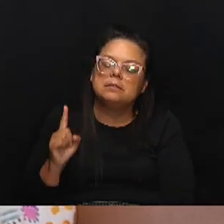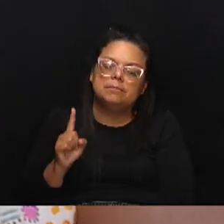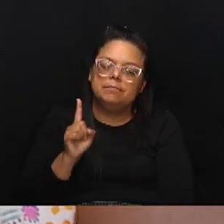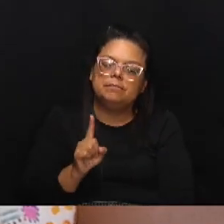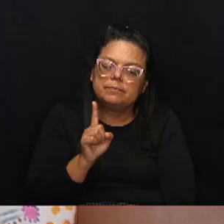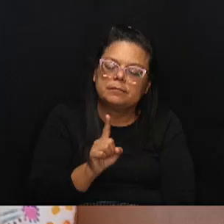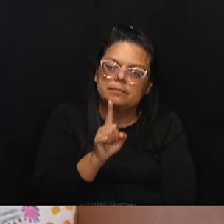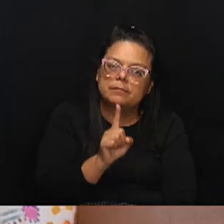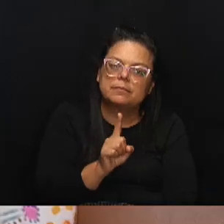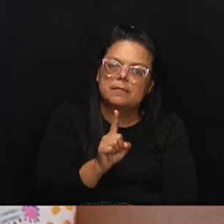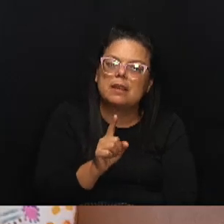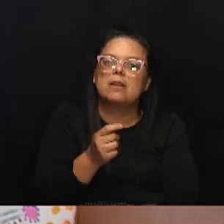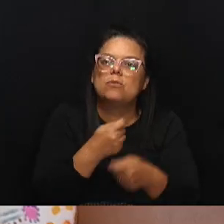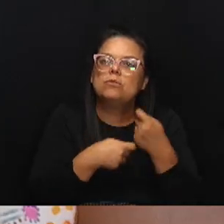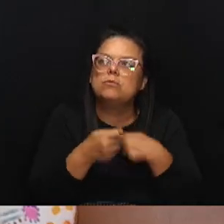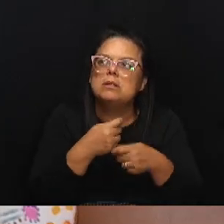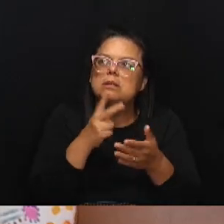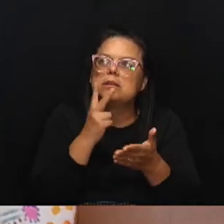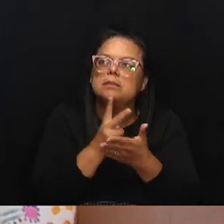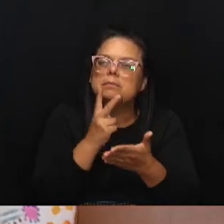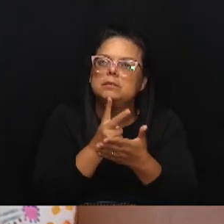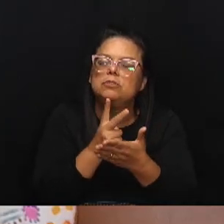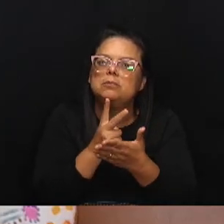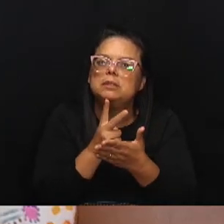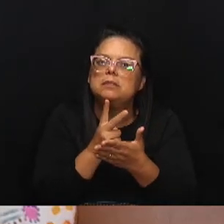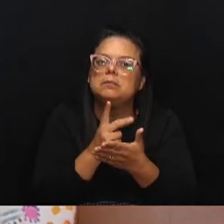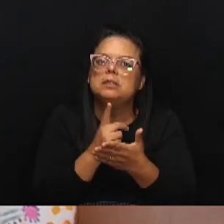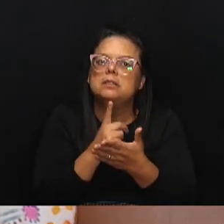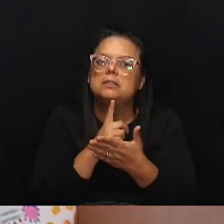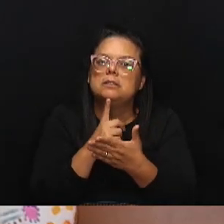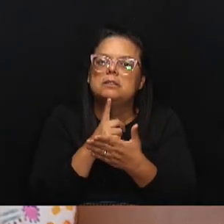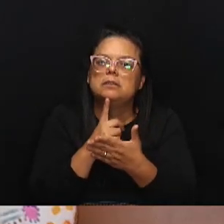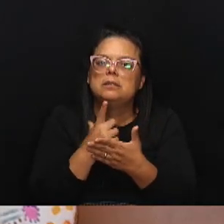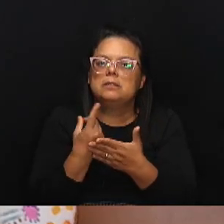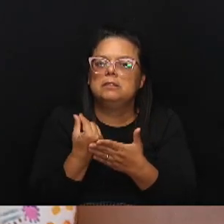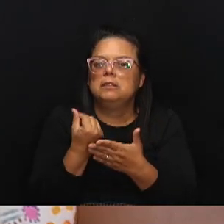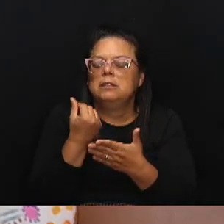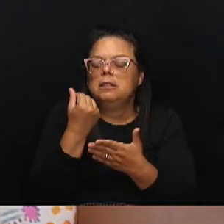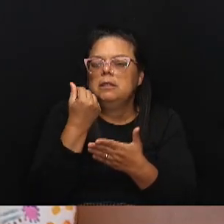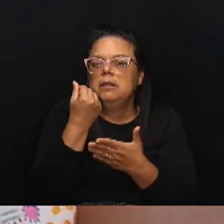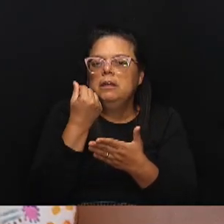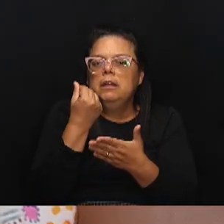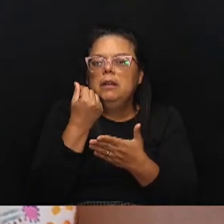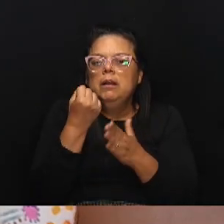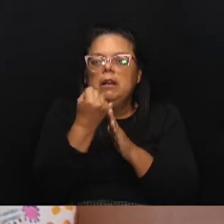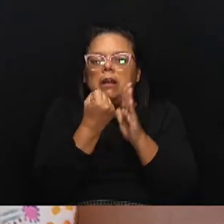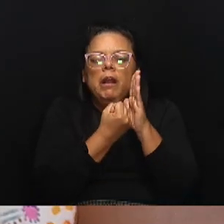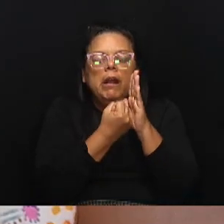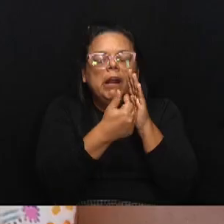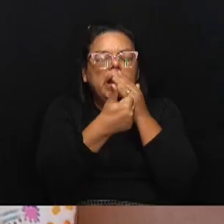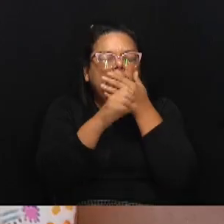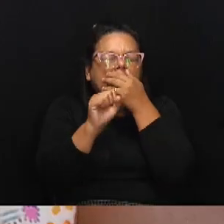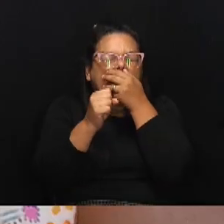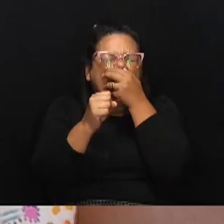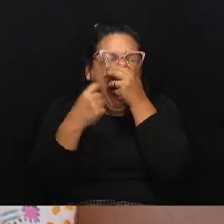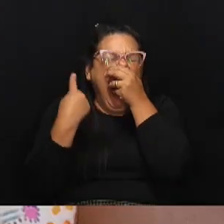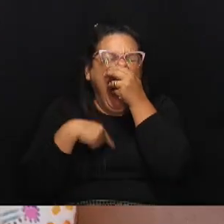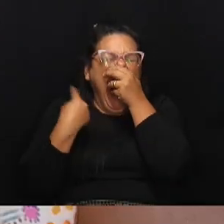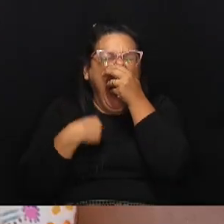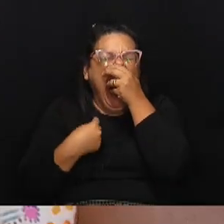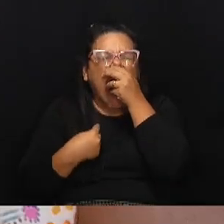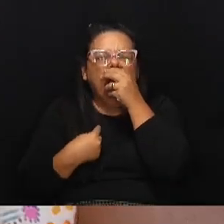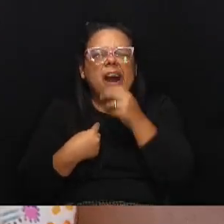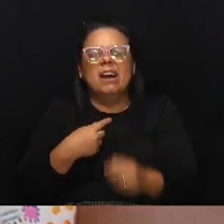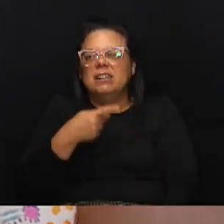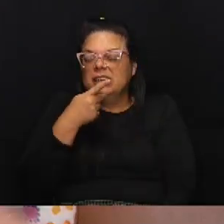E economicamente, nós temos um enriquecimento muito grande no século XVIII de Minas, né? Então, Minas Gerais, e quando